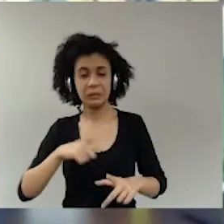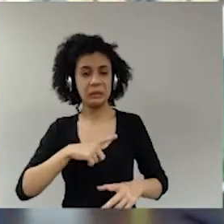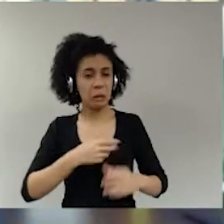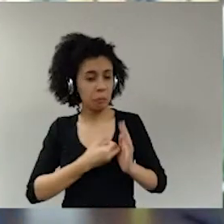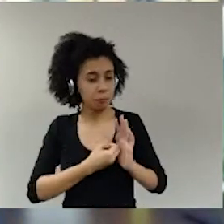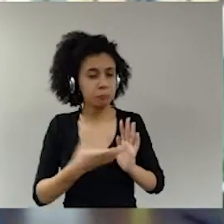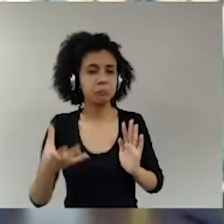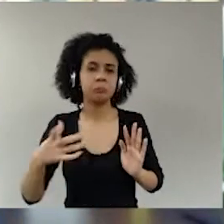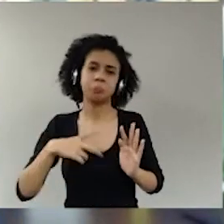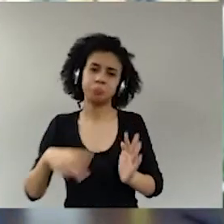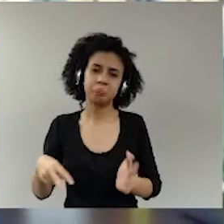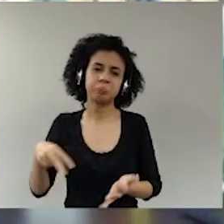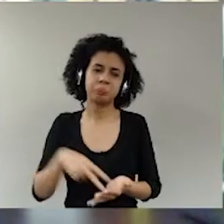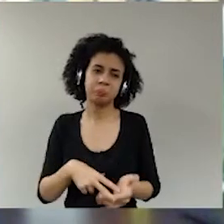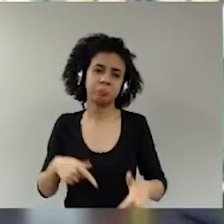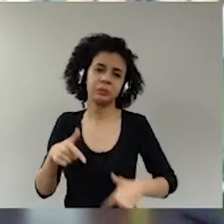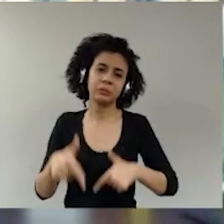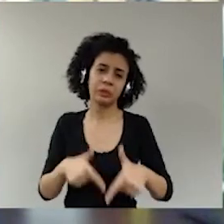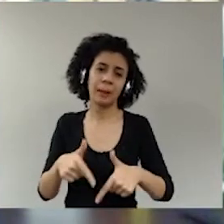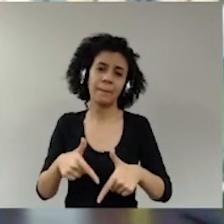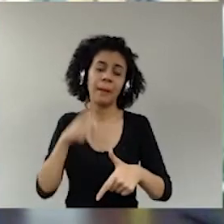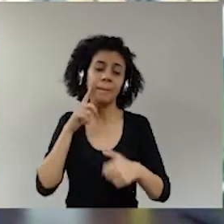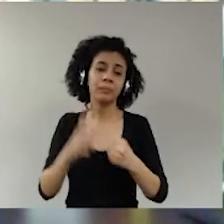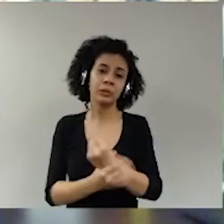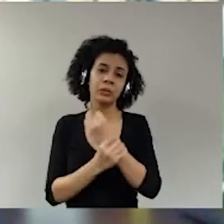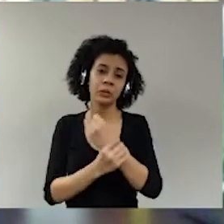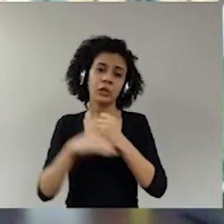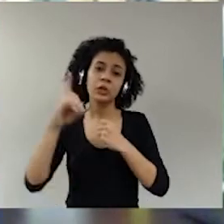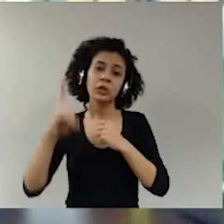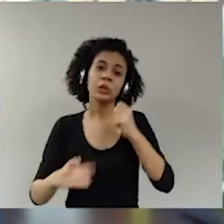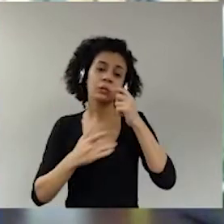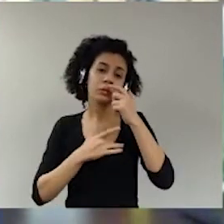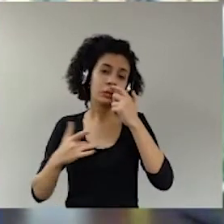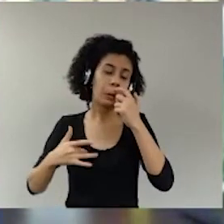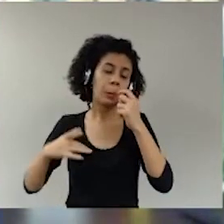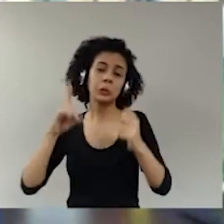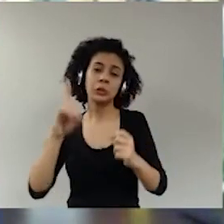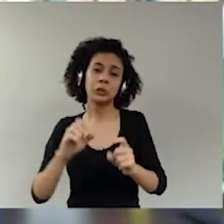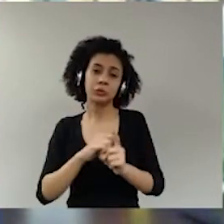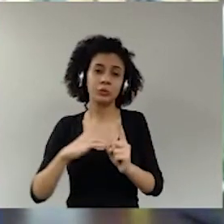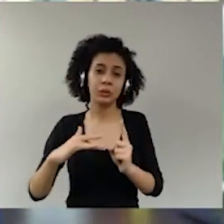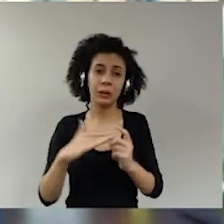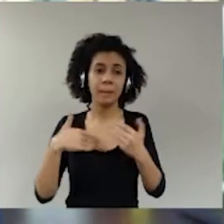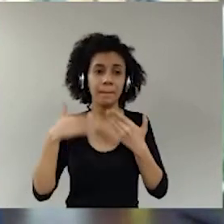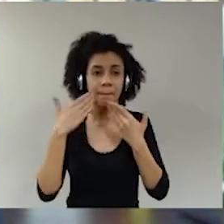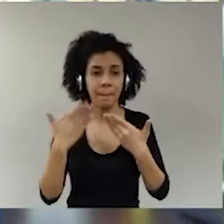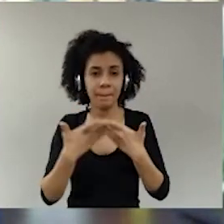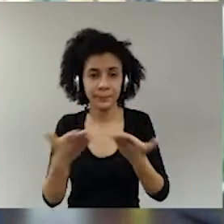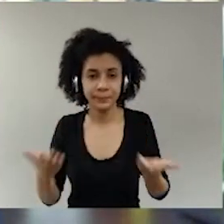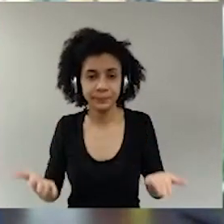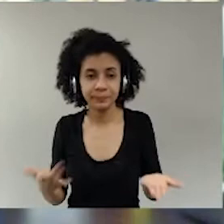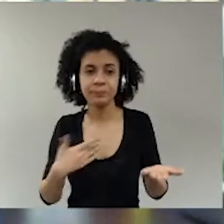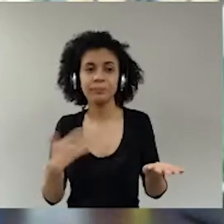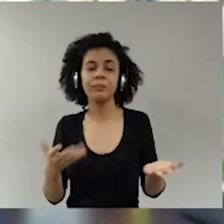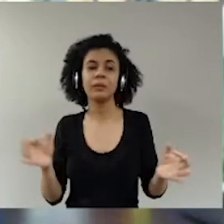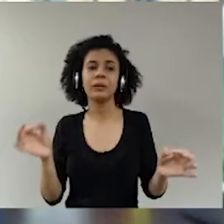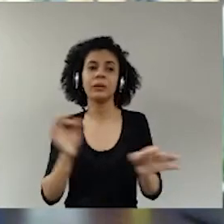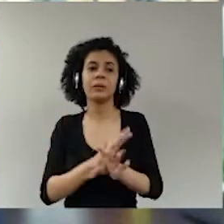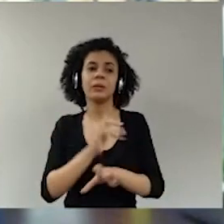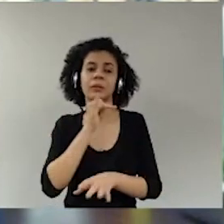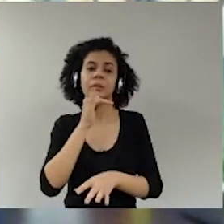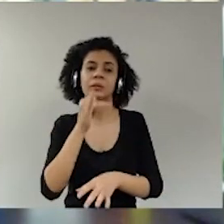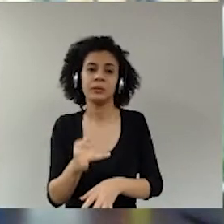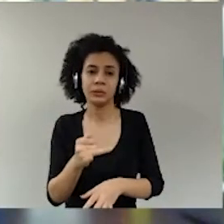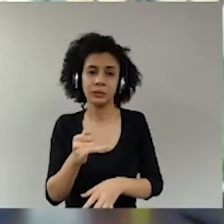concretas para garantir o direito à saúde e direito da sociedade. Eu agradeço a oportunidade e quero finalizar